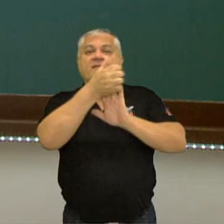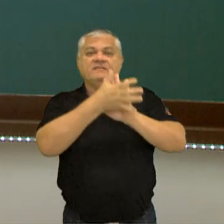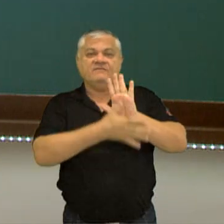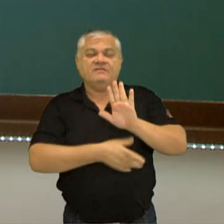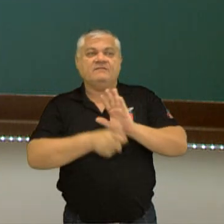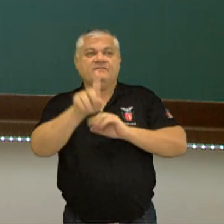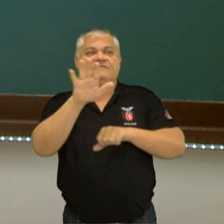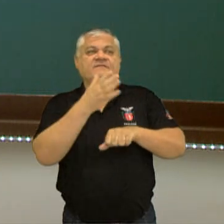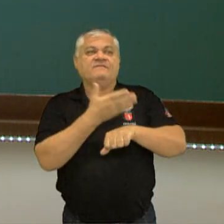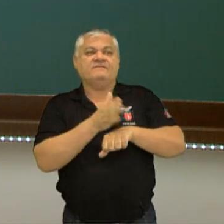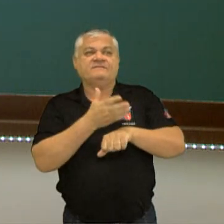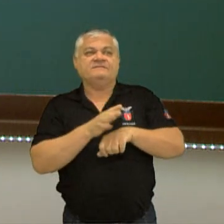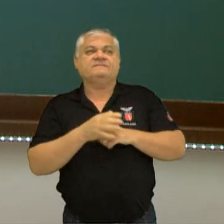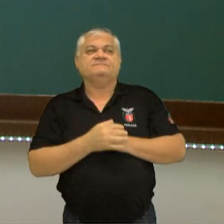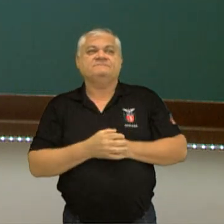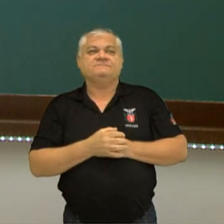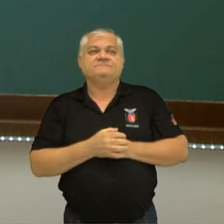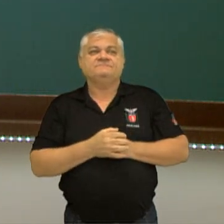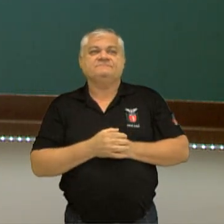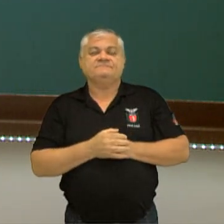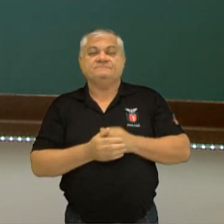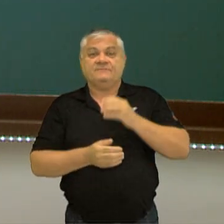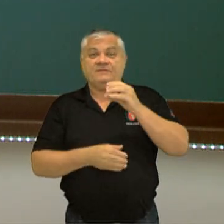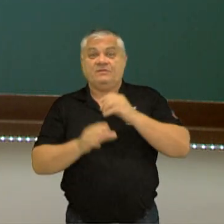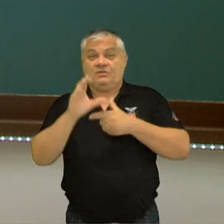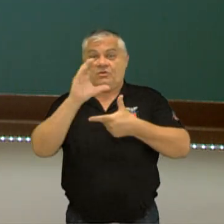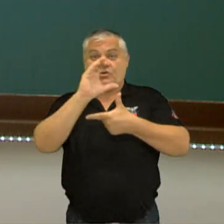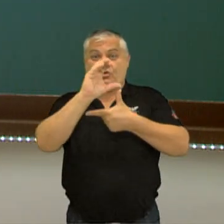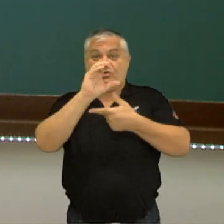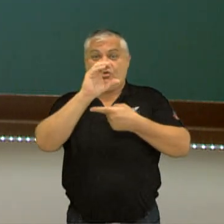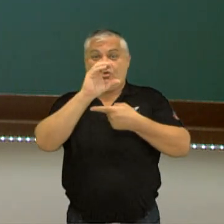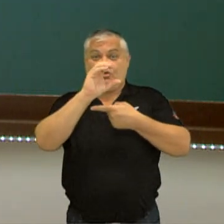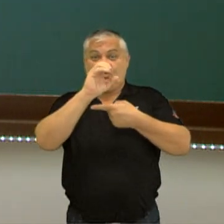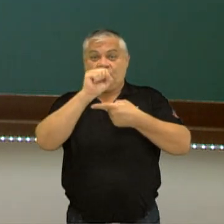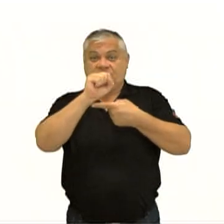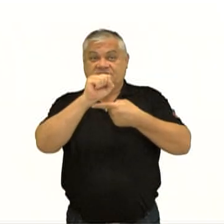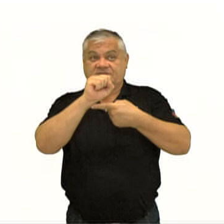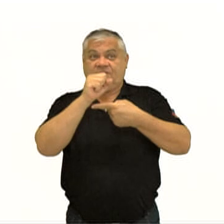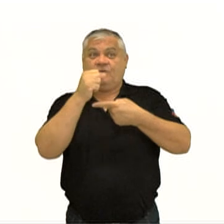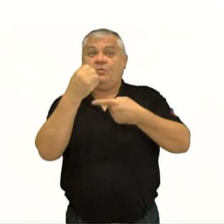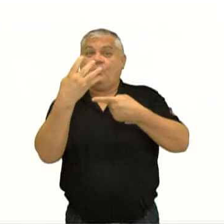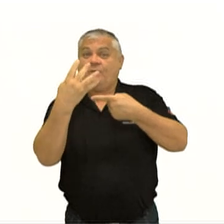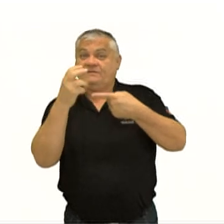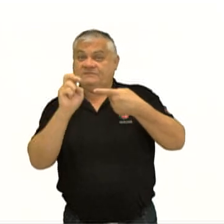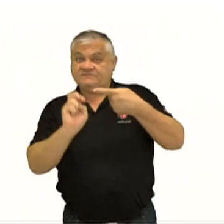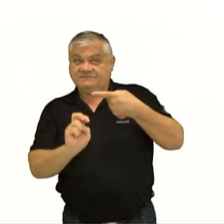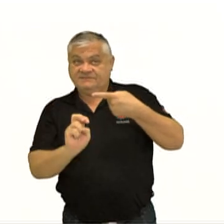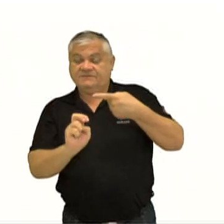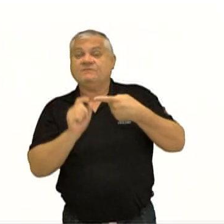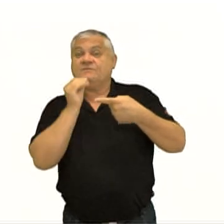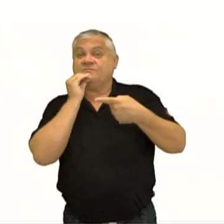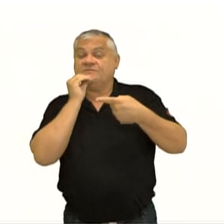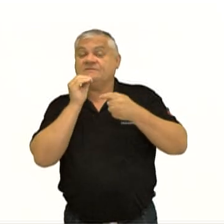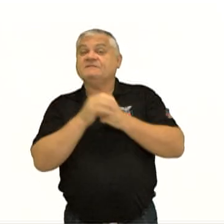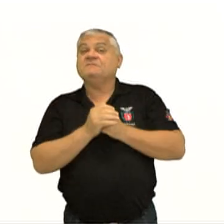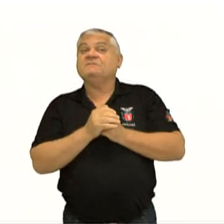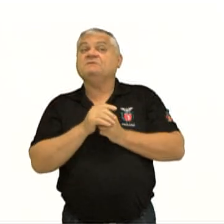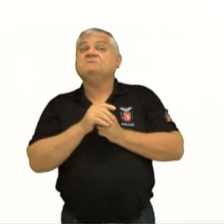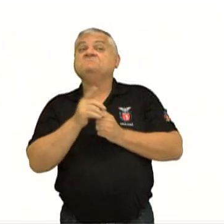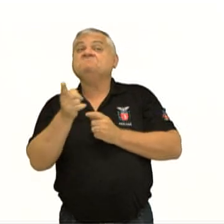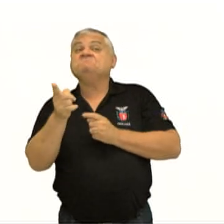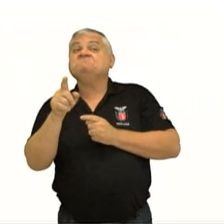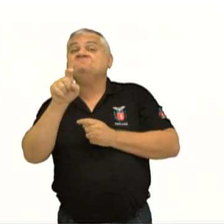vocês praticarem. Então, sabendo que o cosseno de um ângulo é 4/5 e que esse ângulo pertence ao quarto